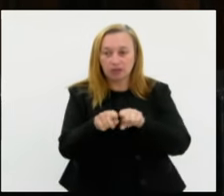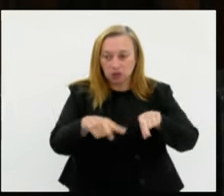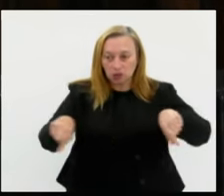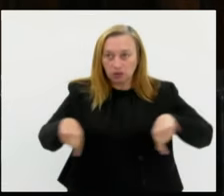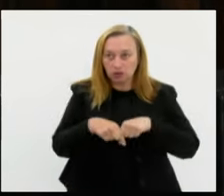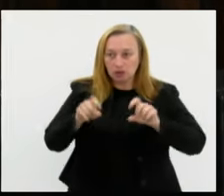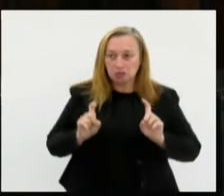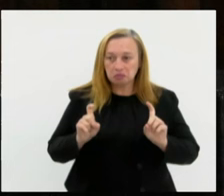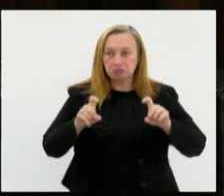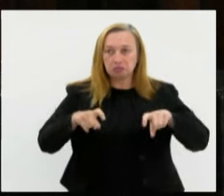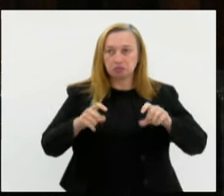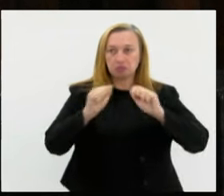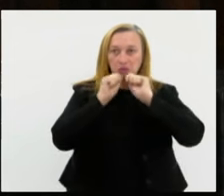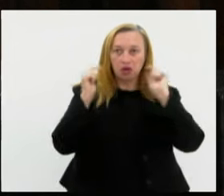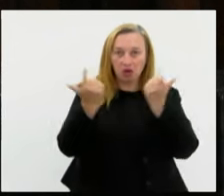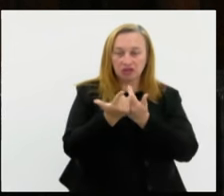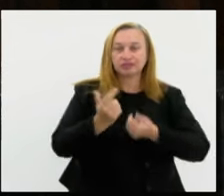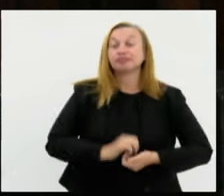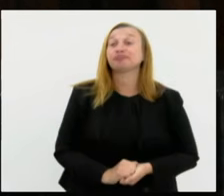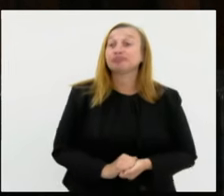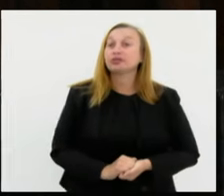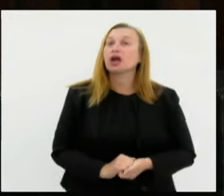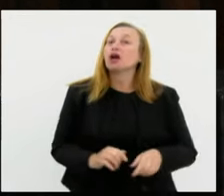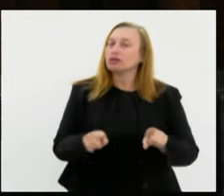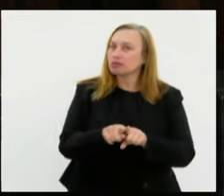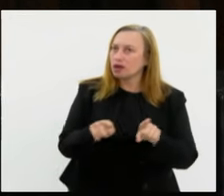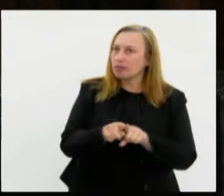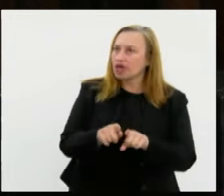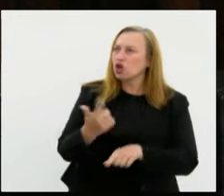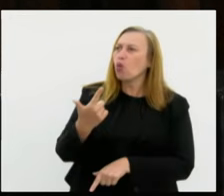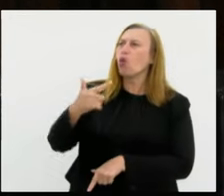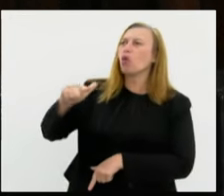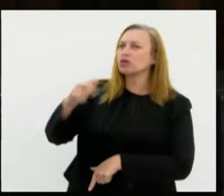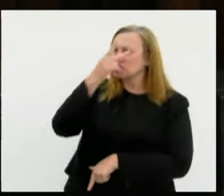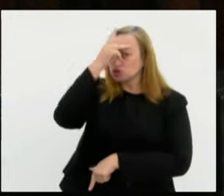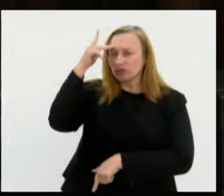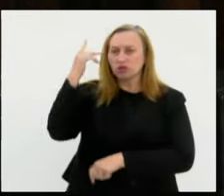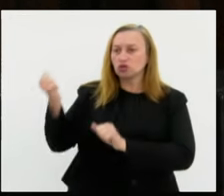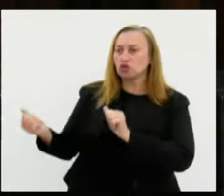Assembleia Legislativa. Além da deputada Lucinha, outros